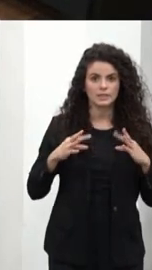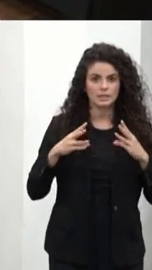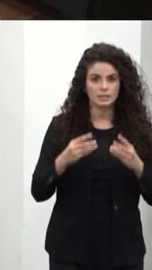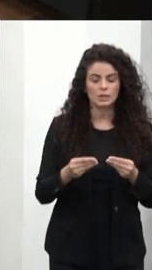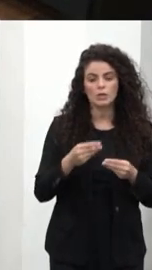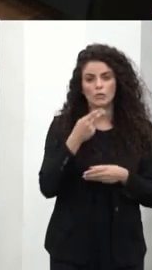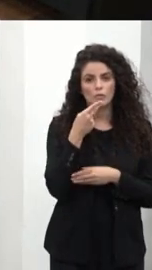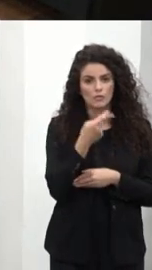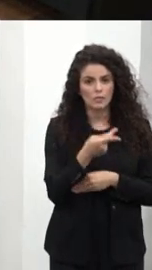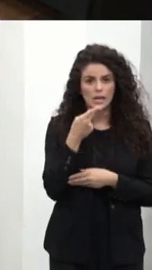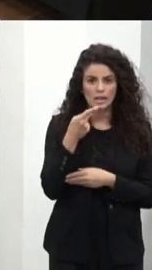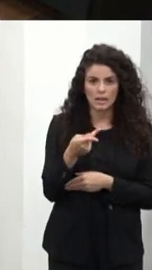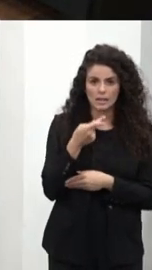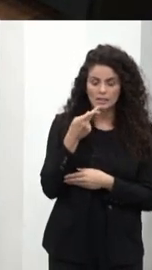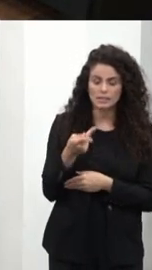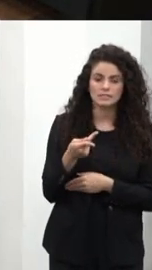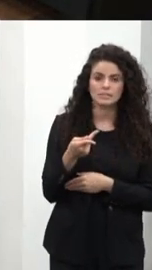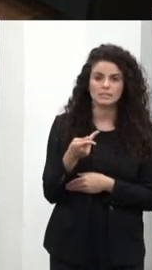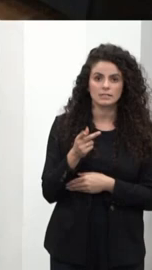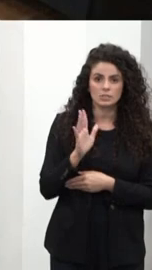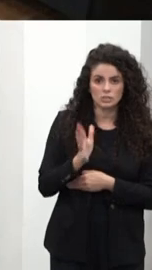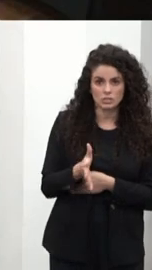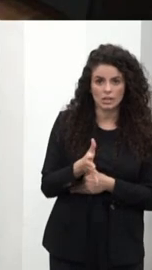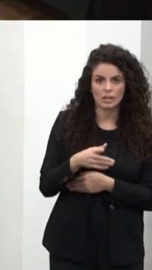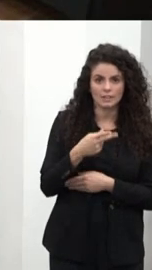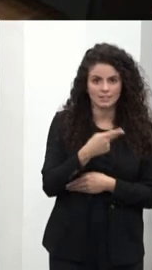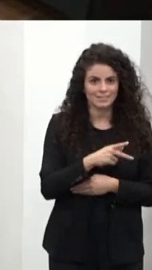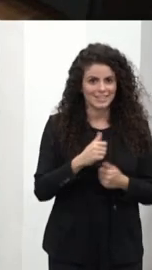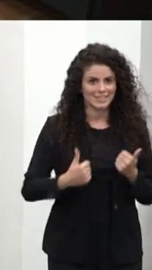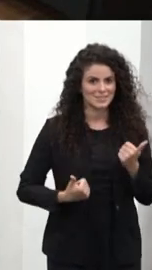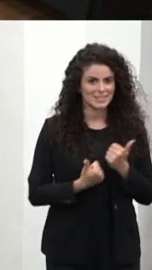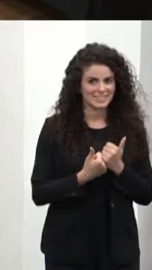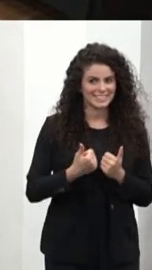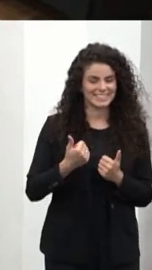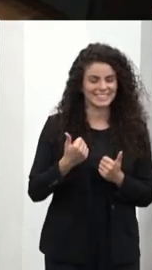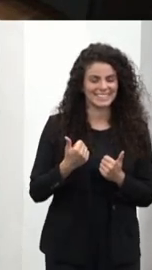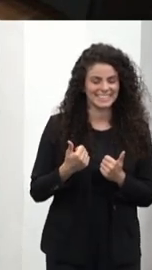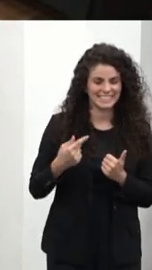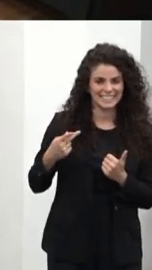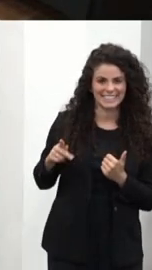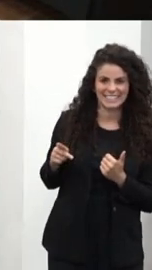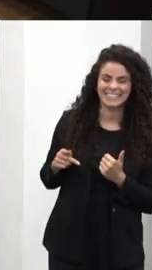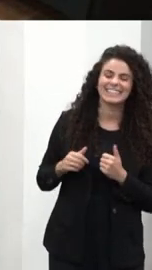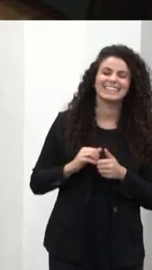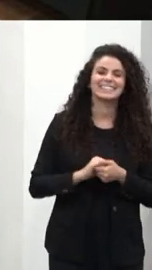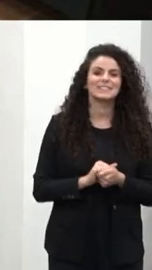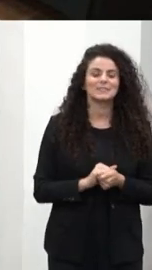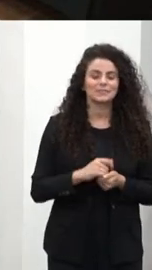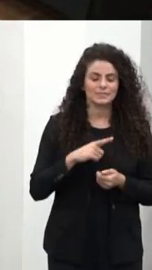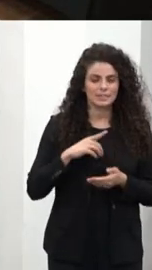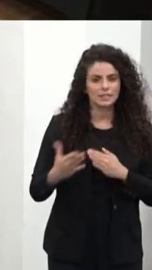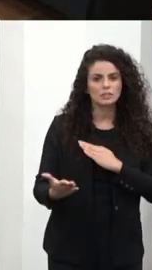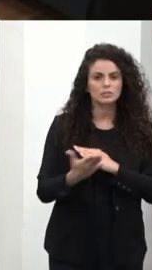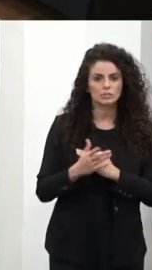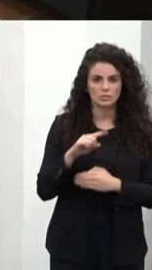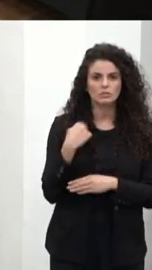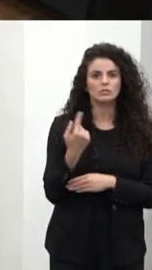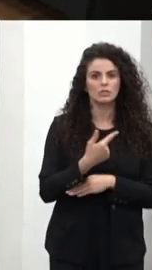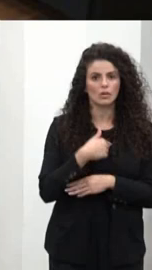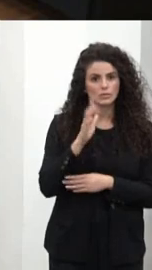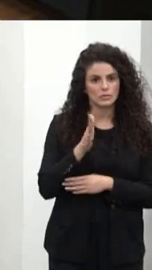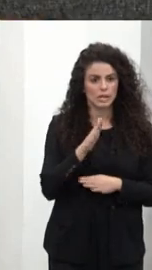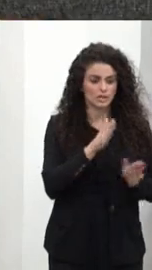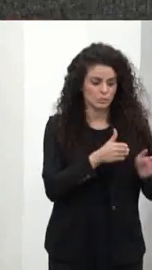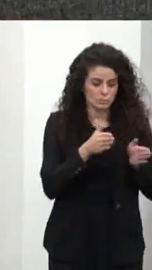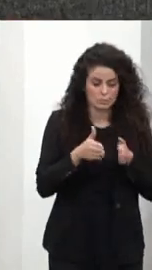na deputada Luciane carminatti me apoiadora moral elas estão elas contribuem elas fazem parte já desse processo